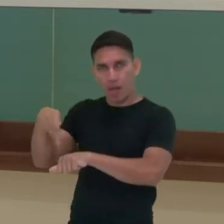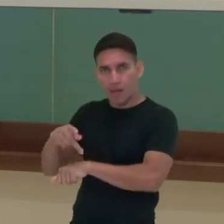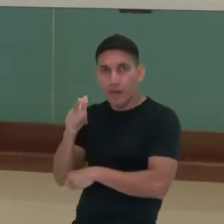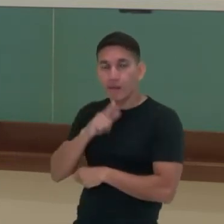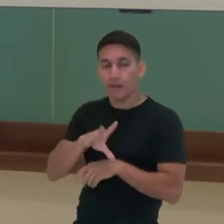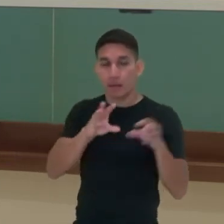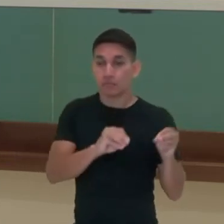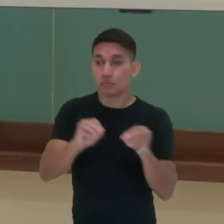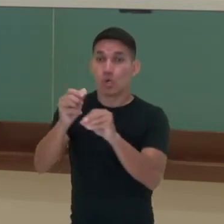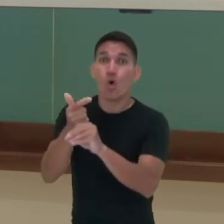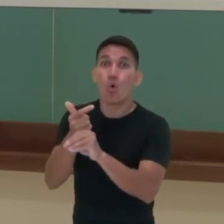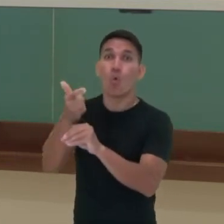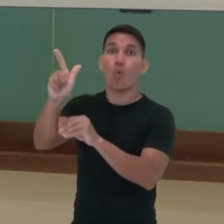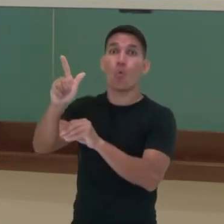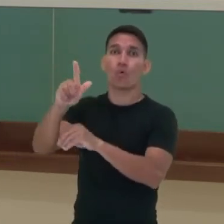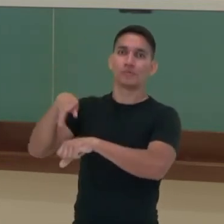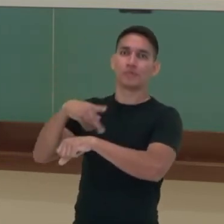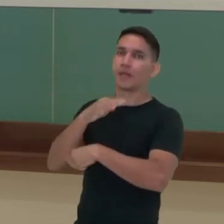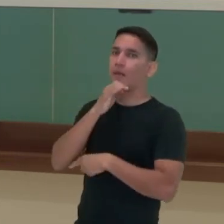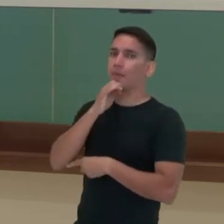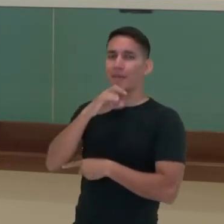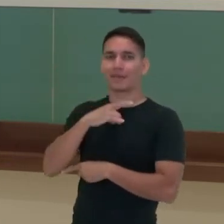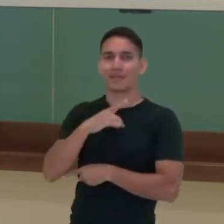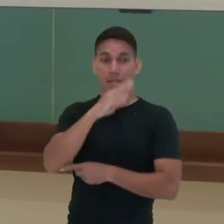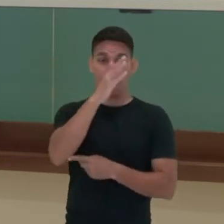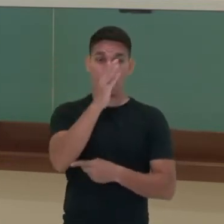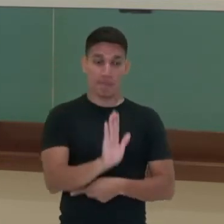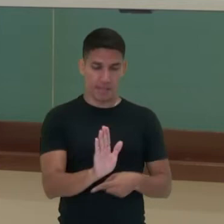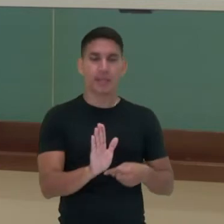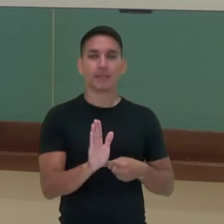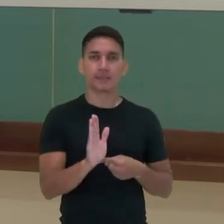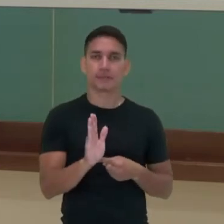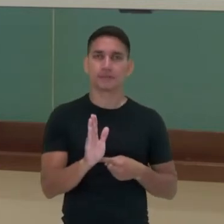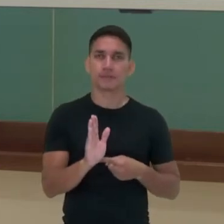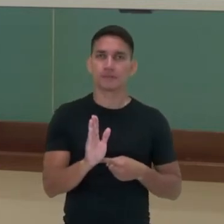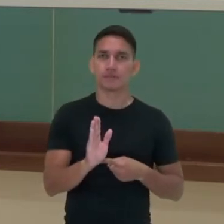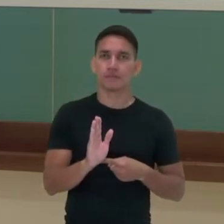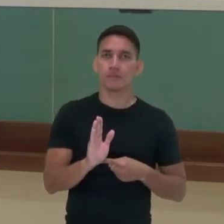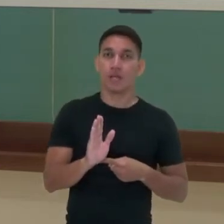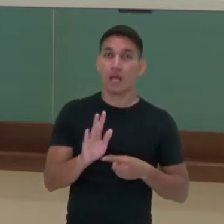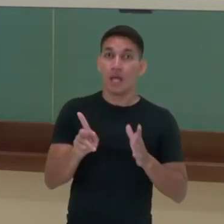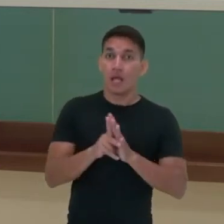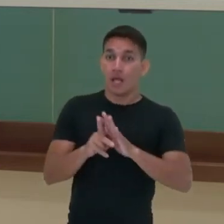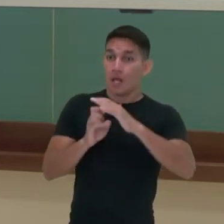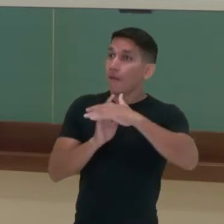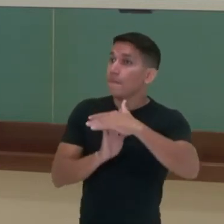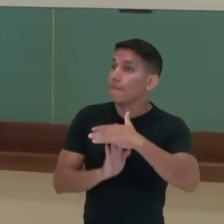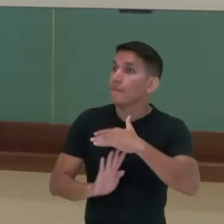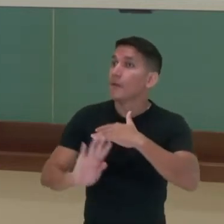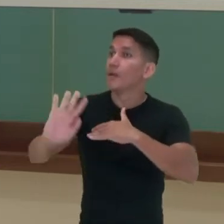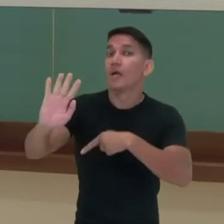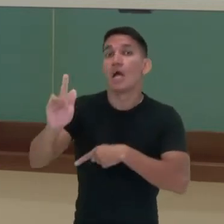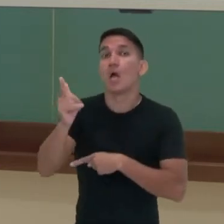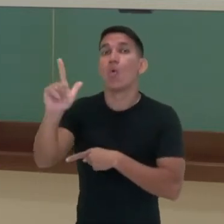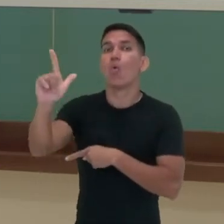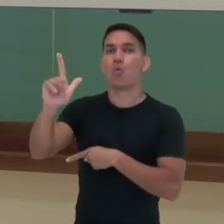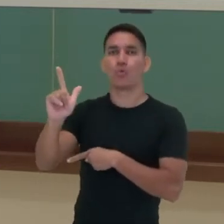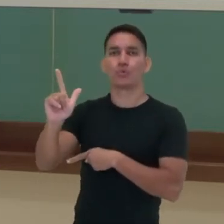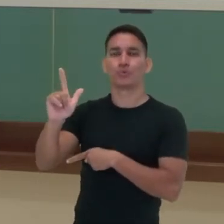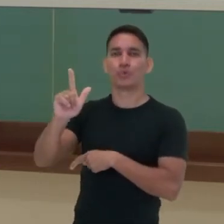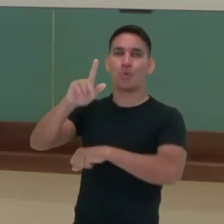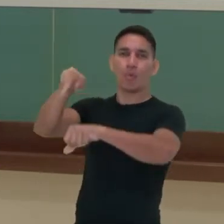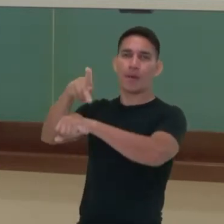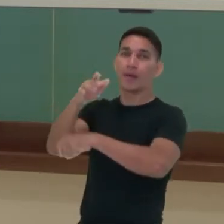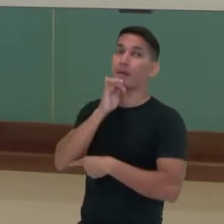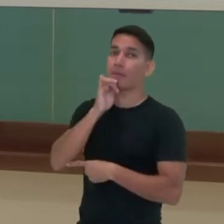a determinados países. Por exemplo, a pessoa migra do Brasil. Emigra do Brasil e vai em direção a um outro país, né?